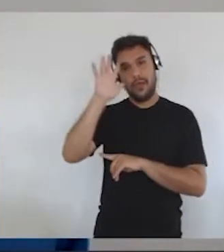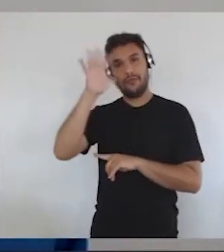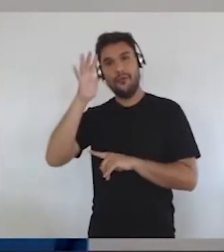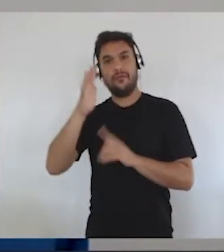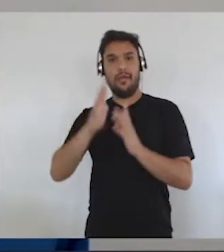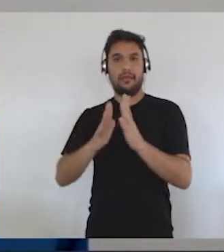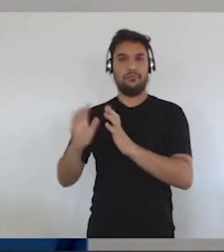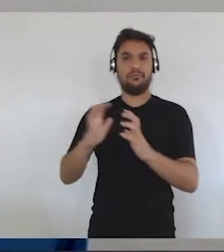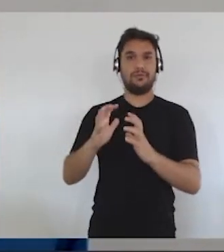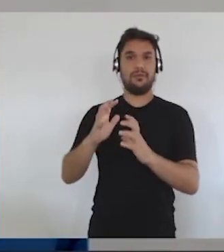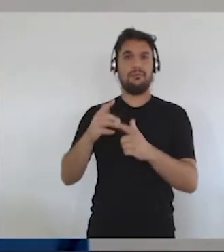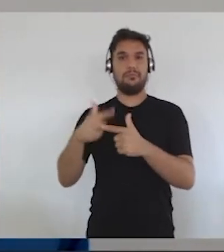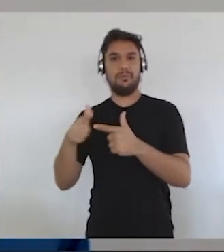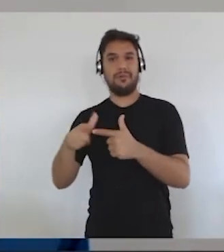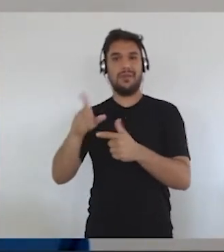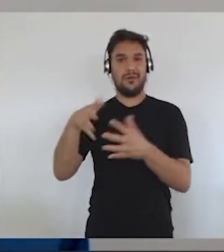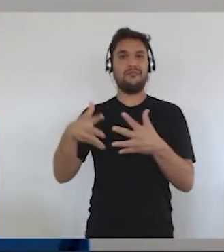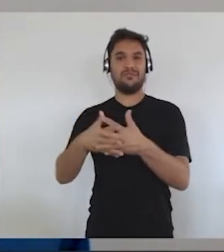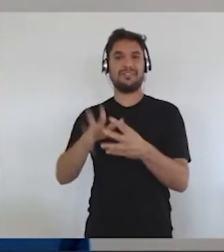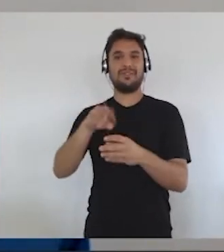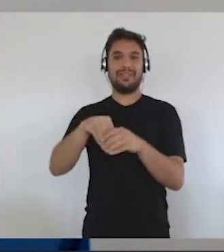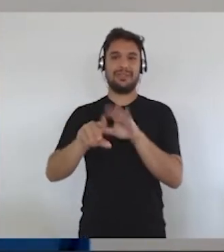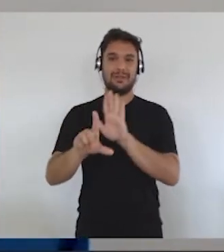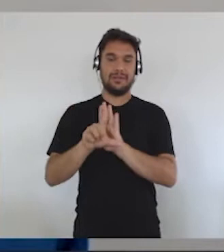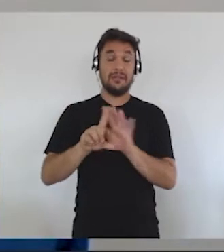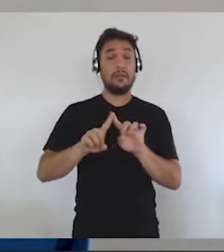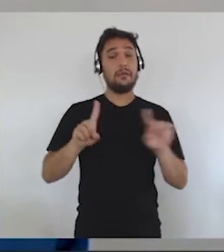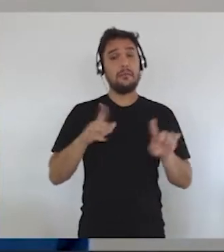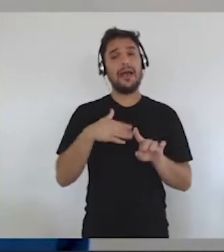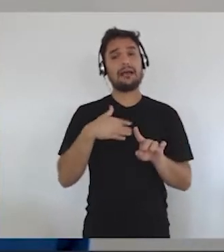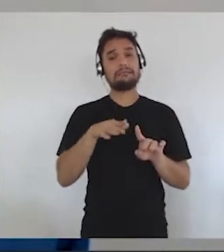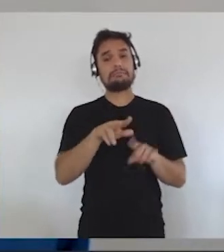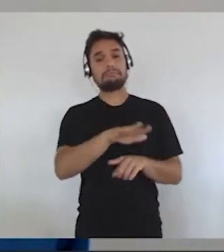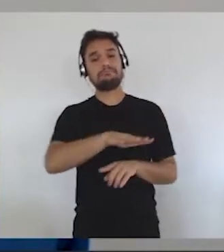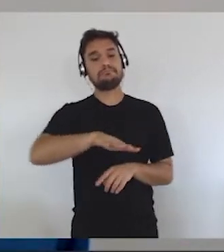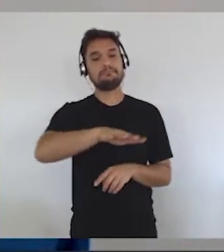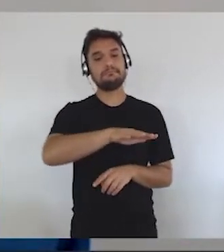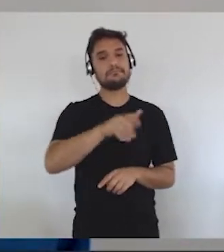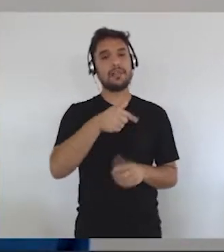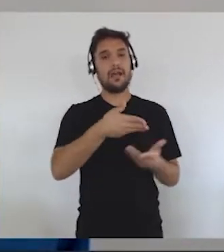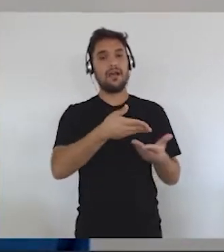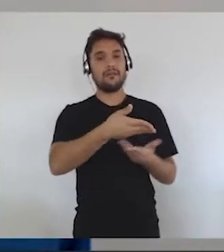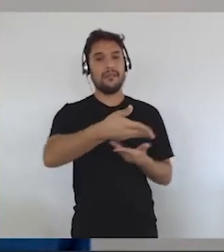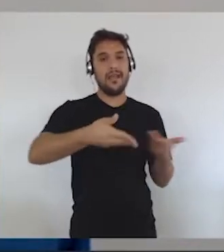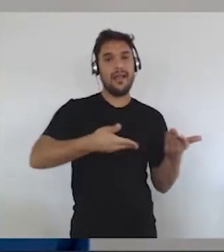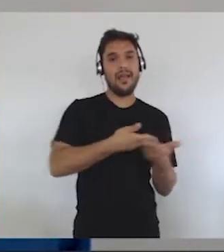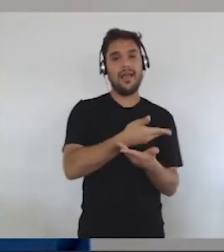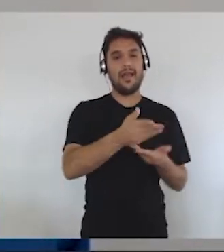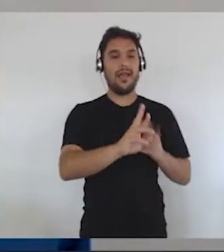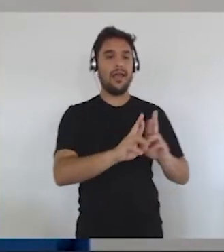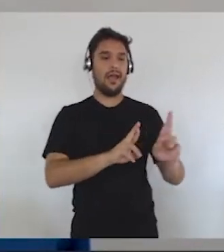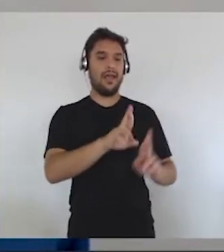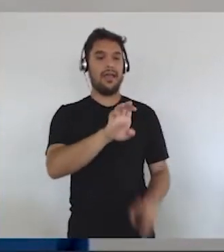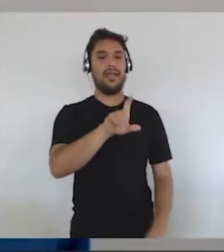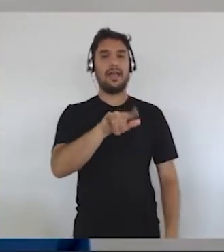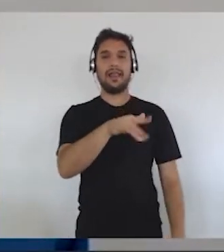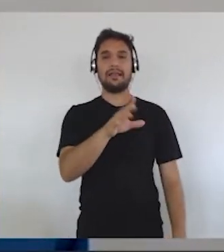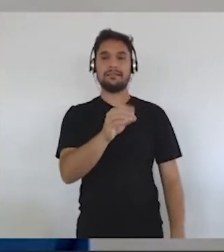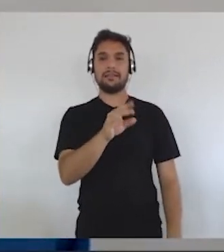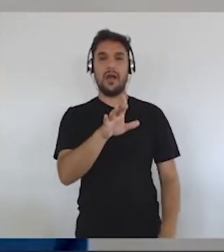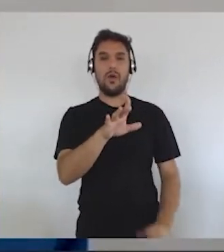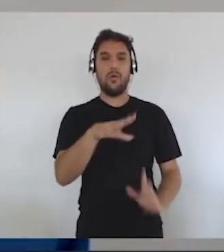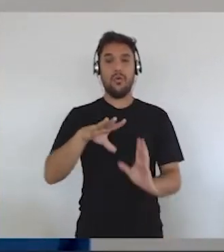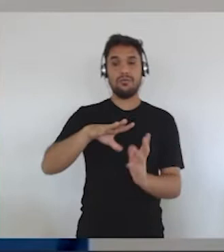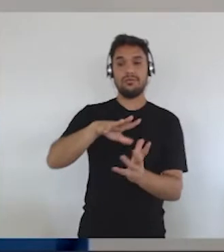conflitos de leis. E, nesse sentido, as relações têm, na sua